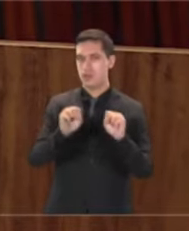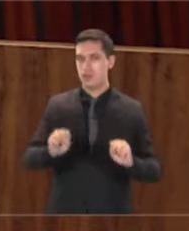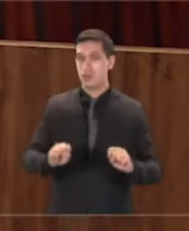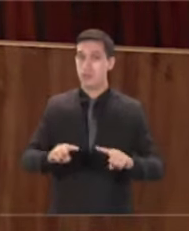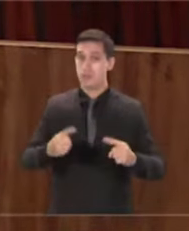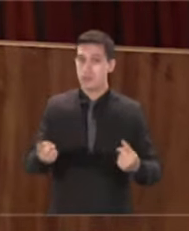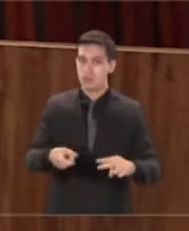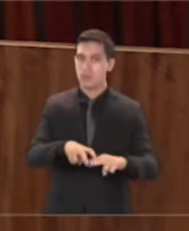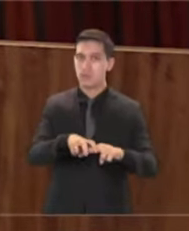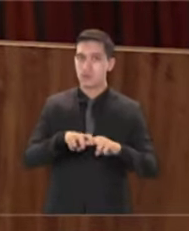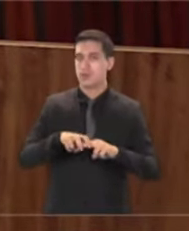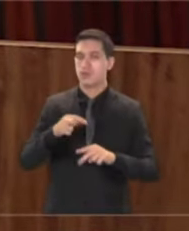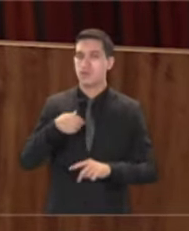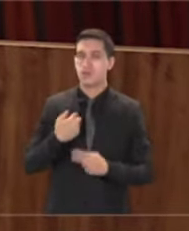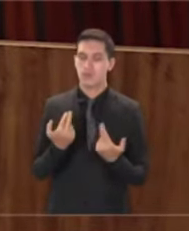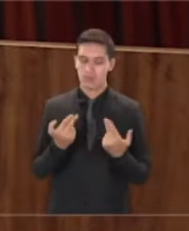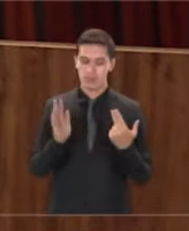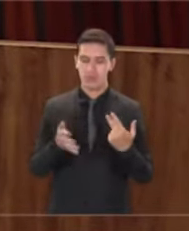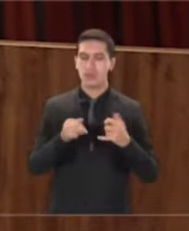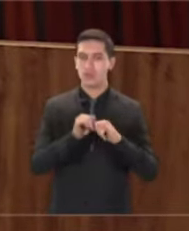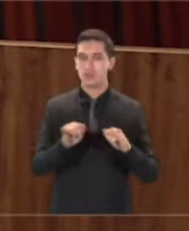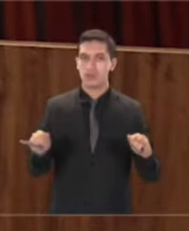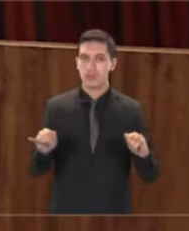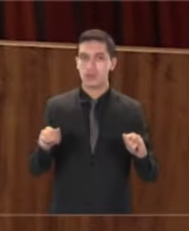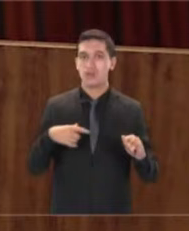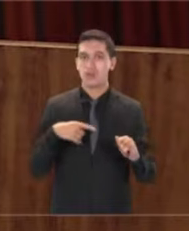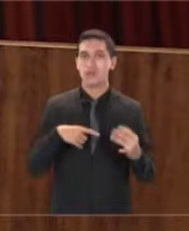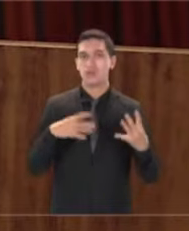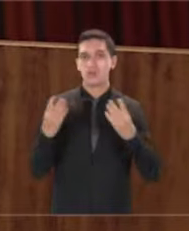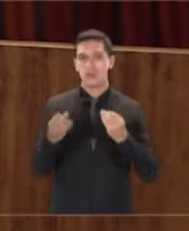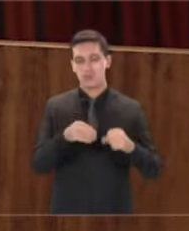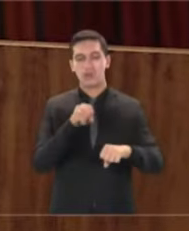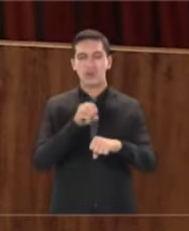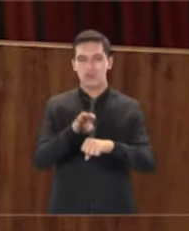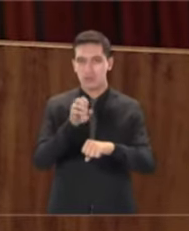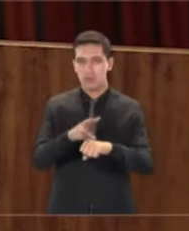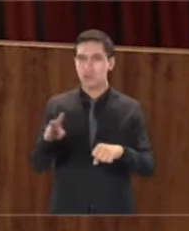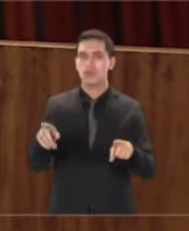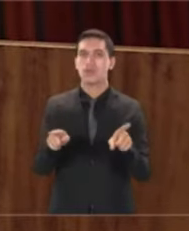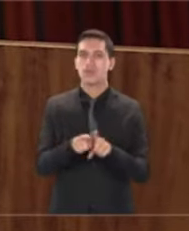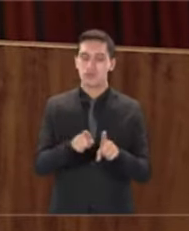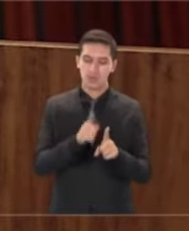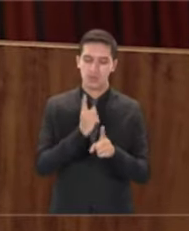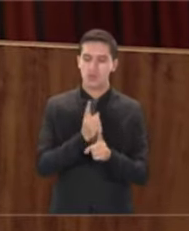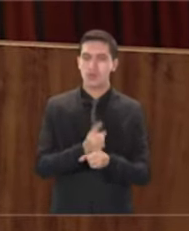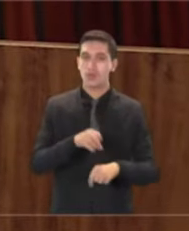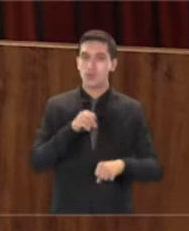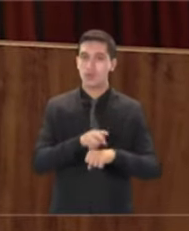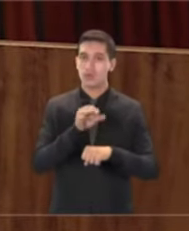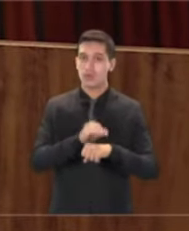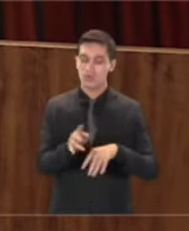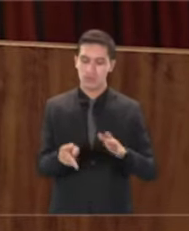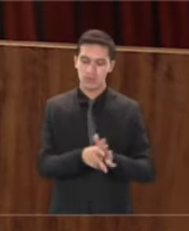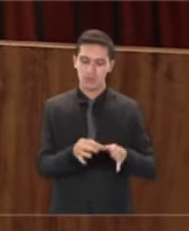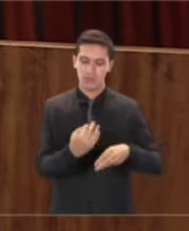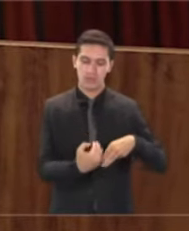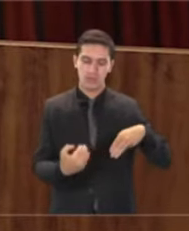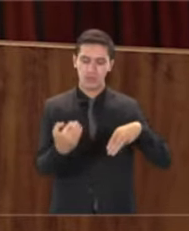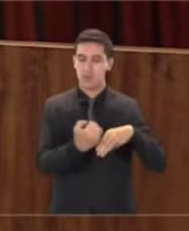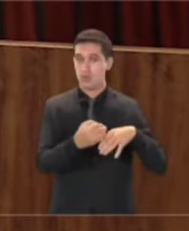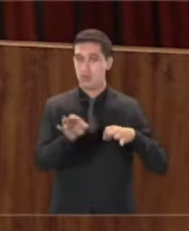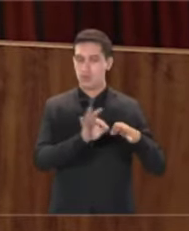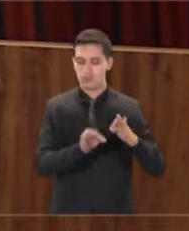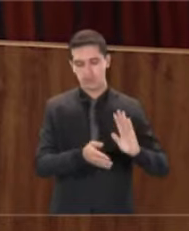Portanto, como afirmei, houve muitas sugestões, incluídas sugestões dos ministros para elaboração.